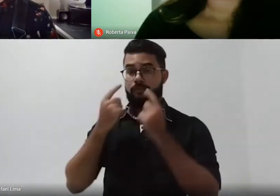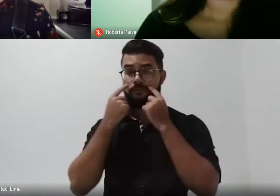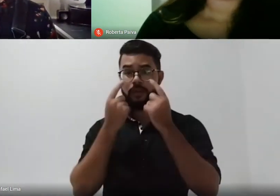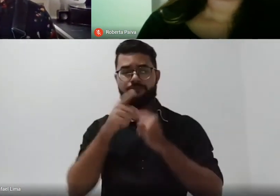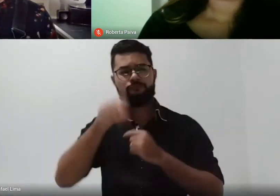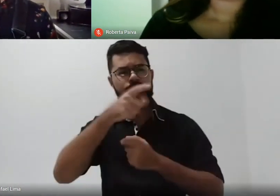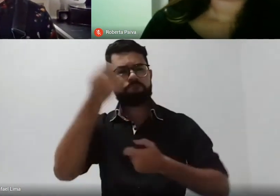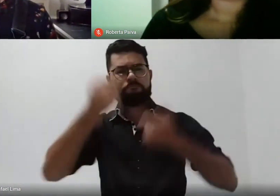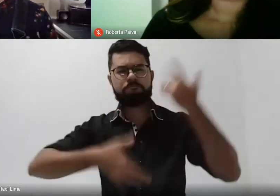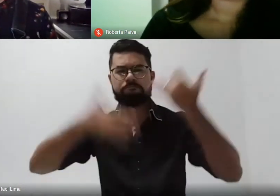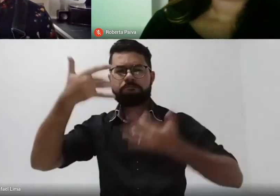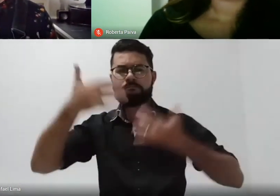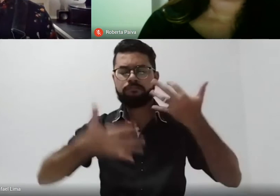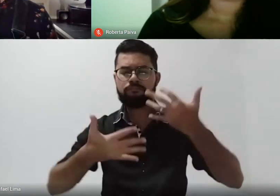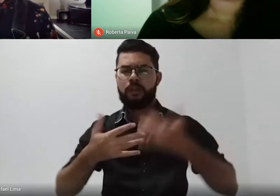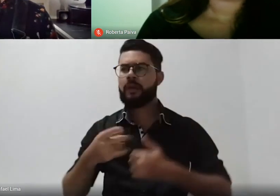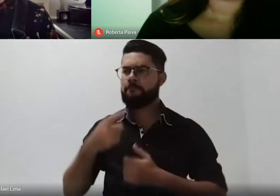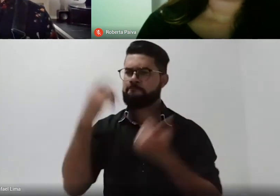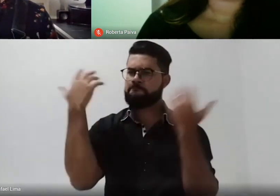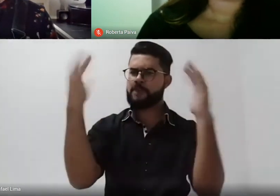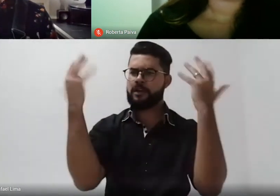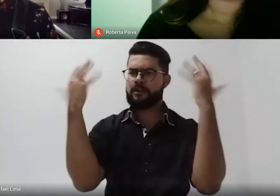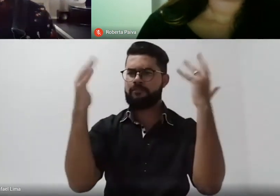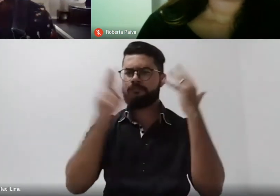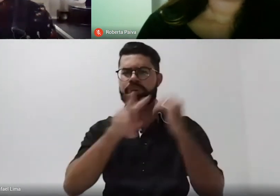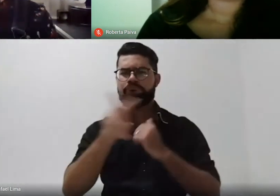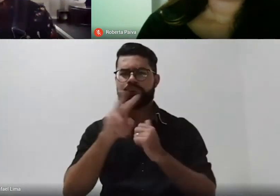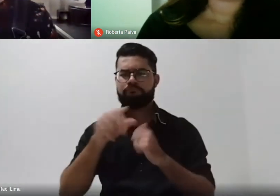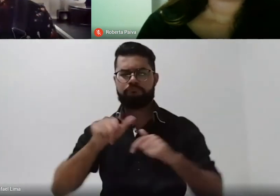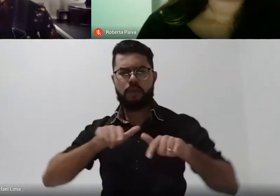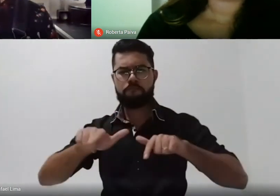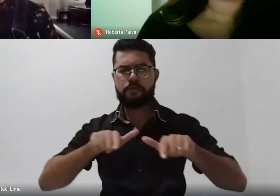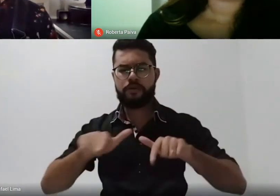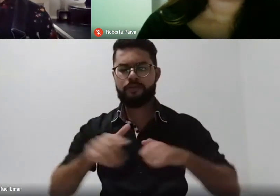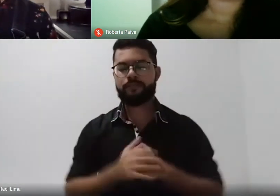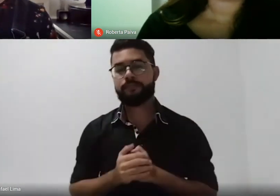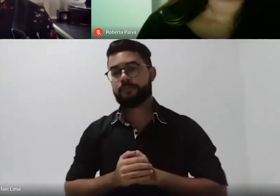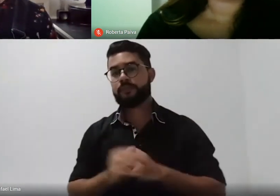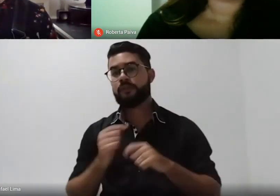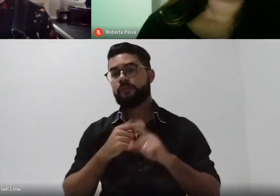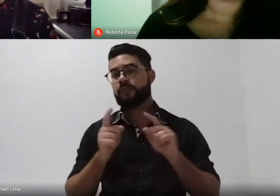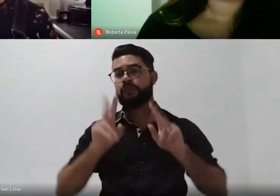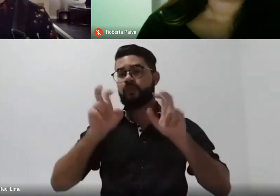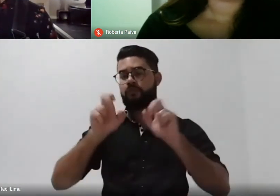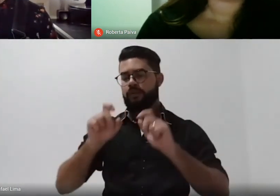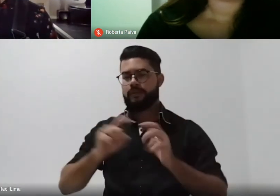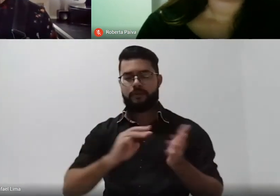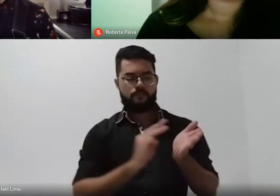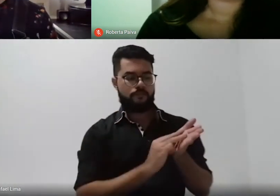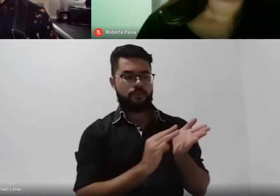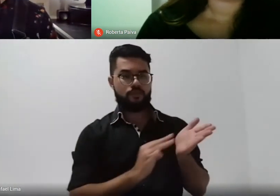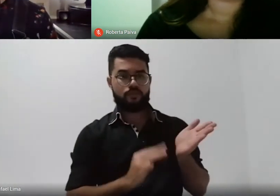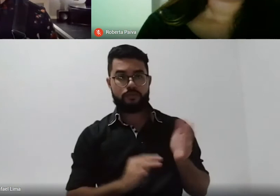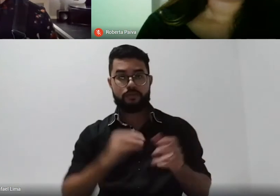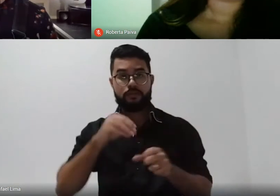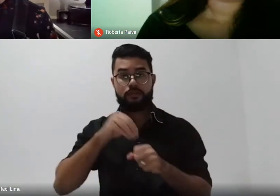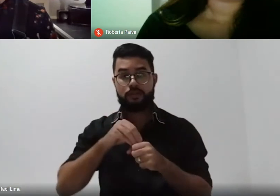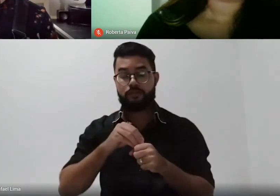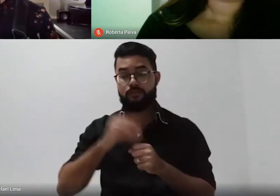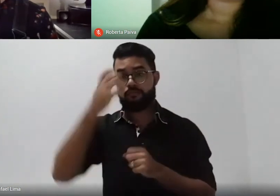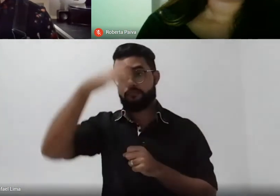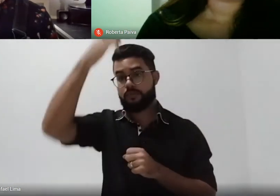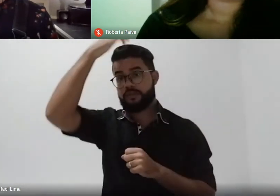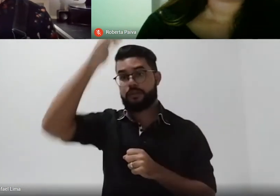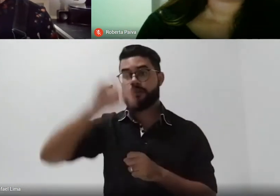parabéns ao incrível trabalho de ambos. Mas sobre o processo da metodologia em Princesa Isabel, junto com o curso